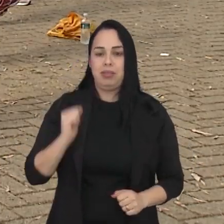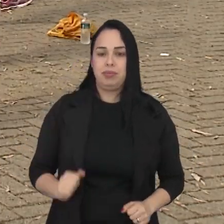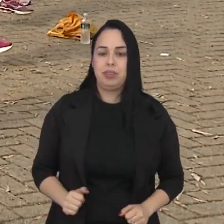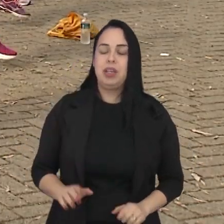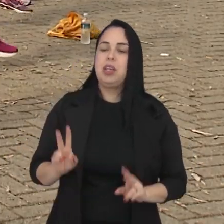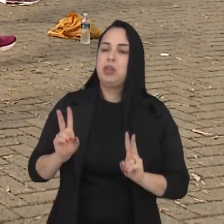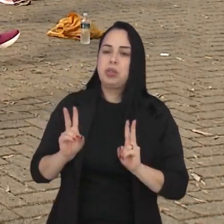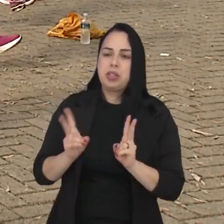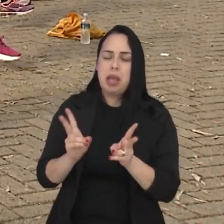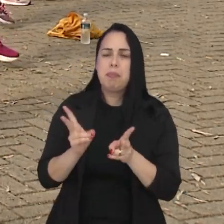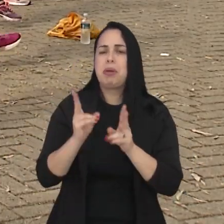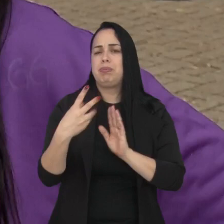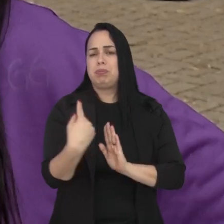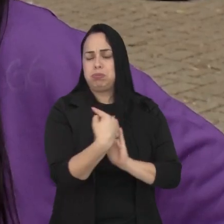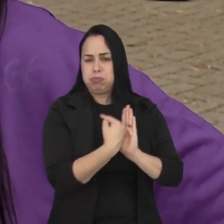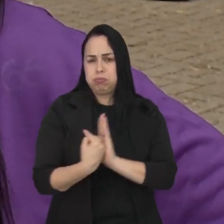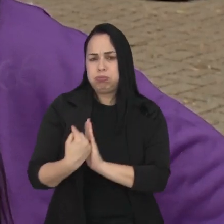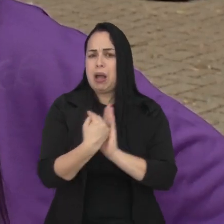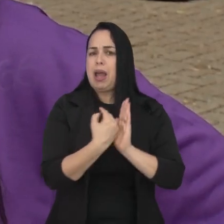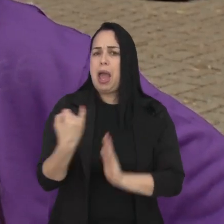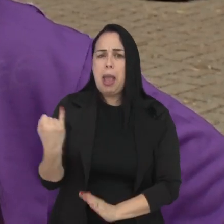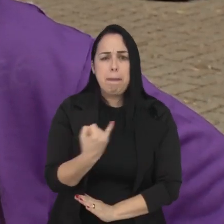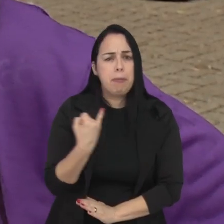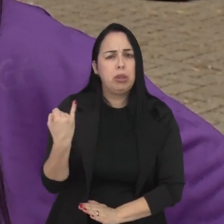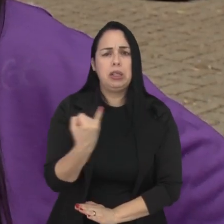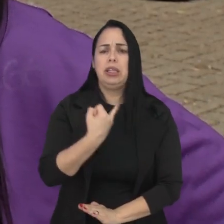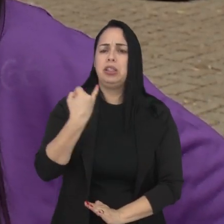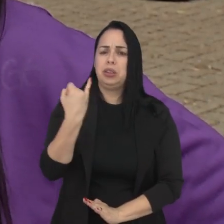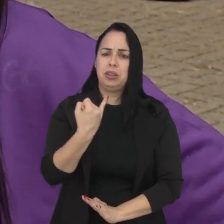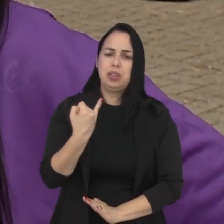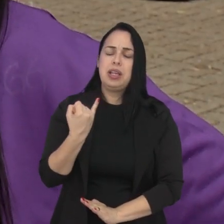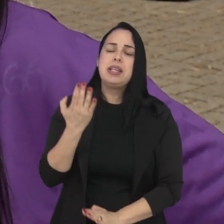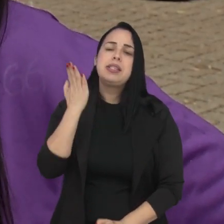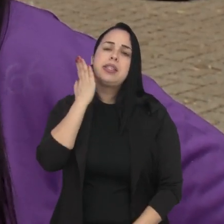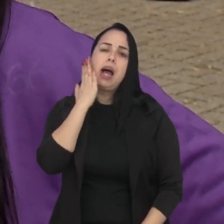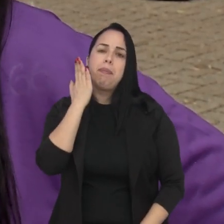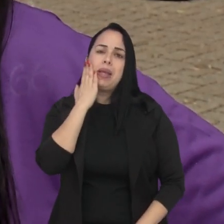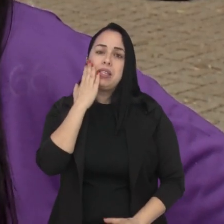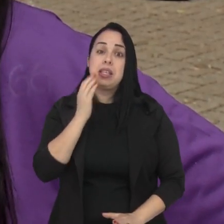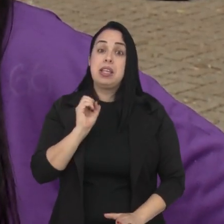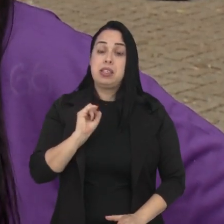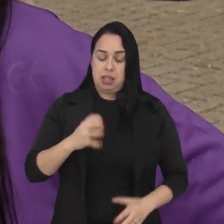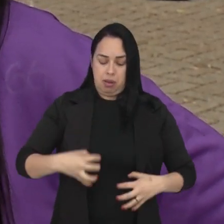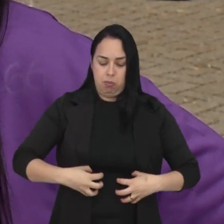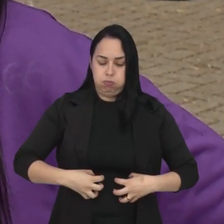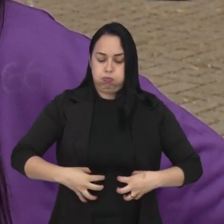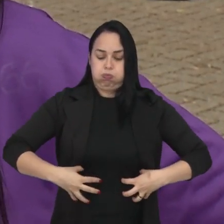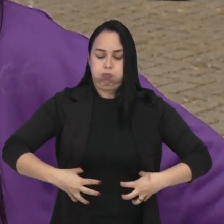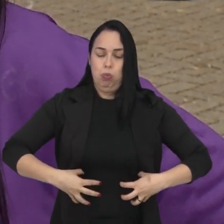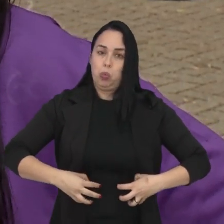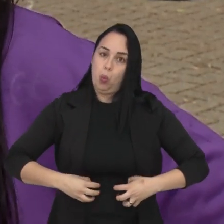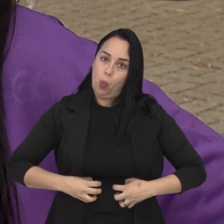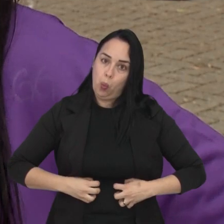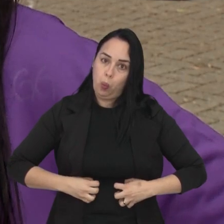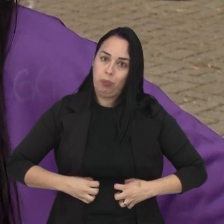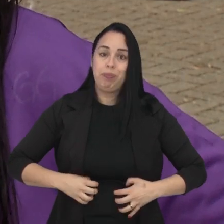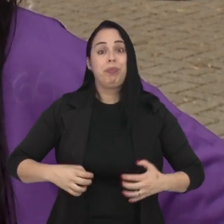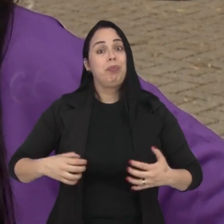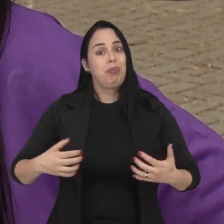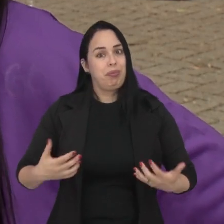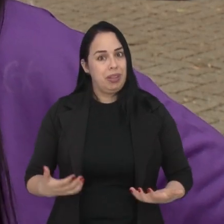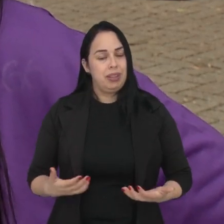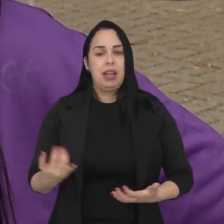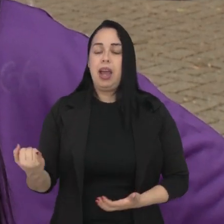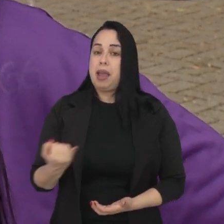vida ativa e saudável eu tô sempre fazendo os exames porque é muito importante você tá sempre fazendo os exames para saber como que tá a doença se ela tá